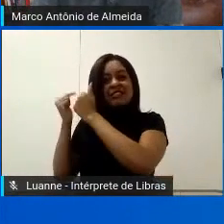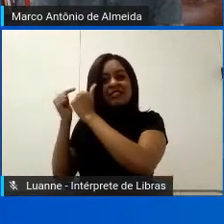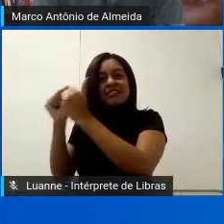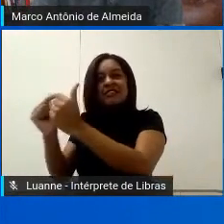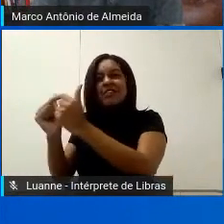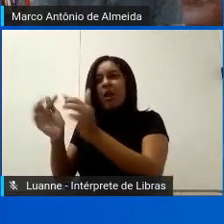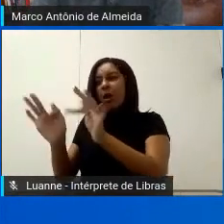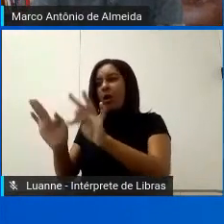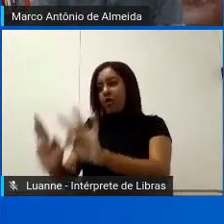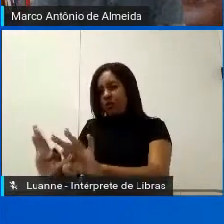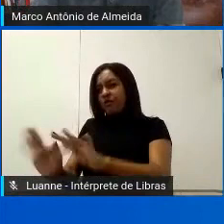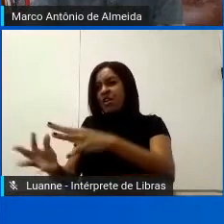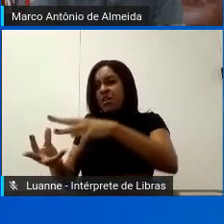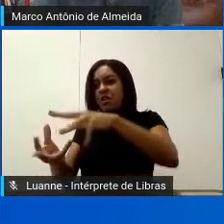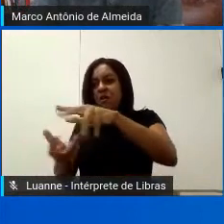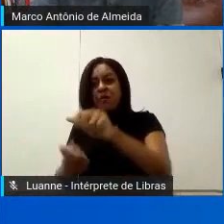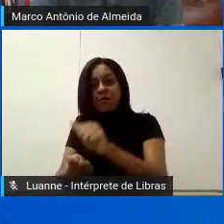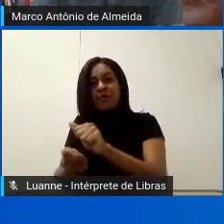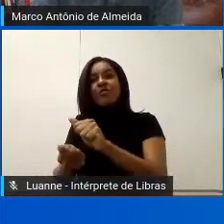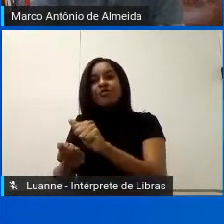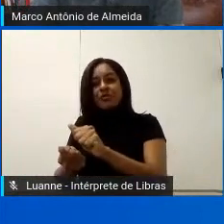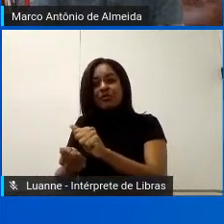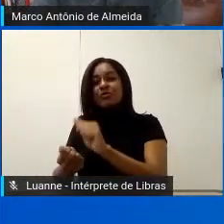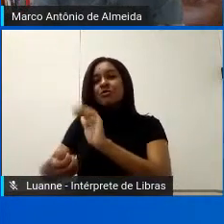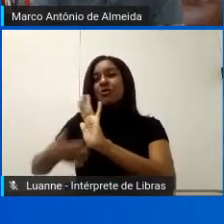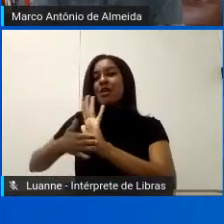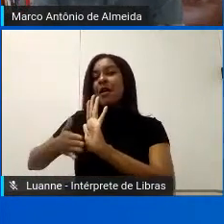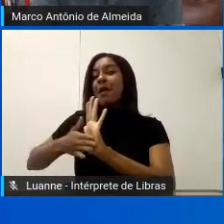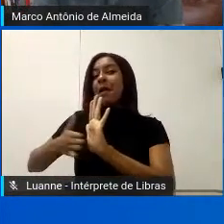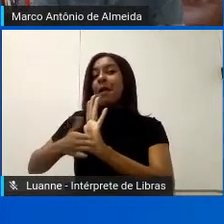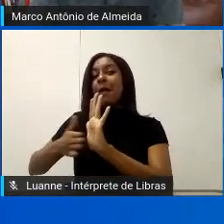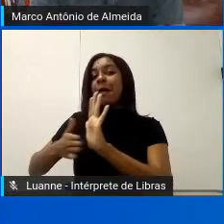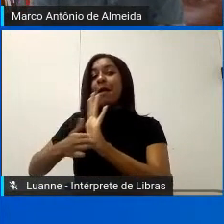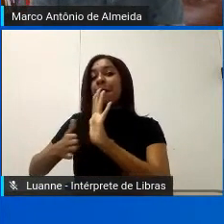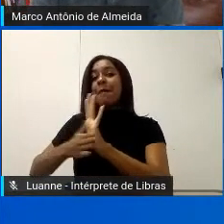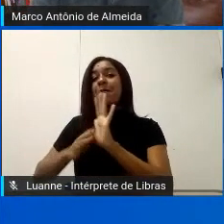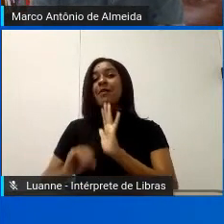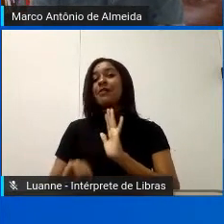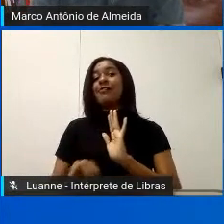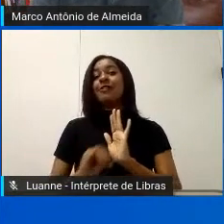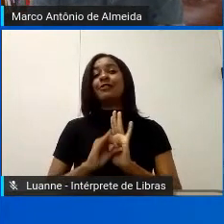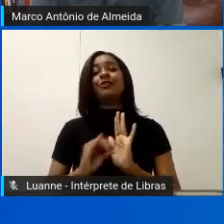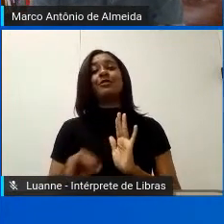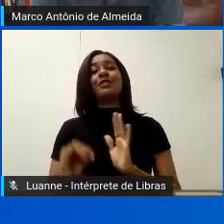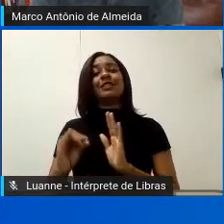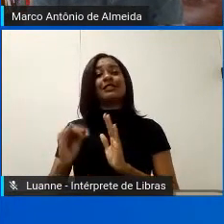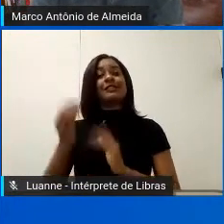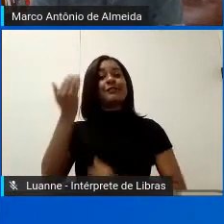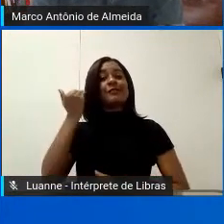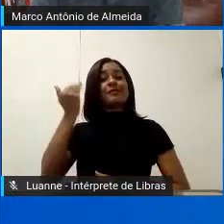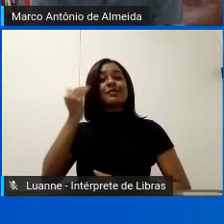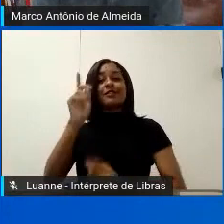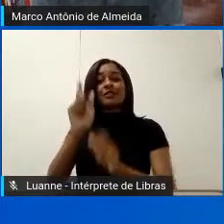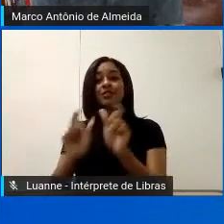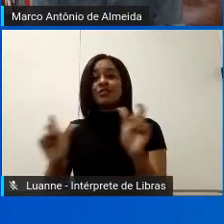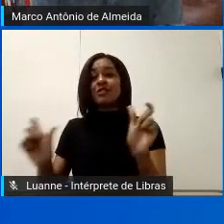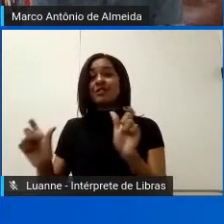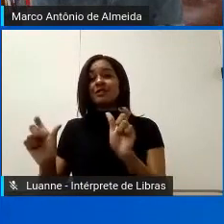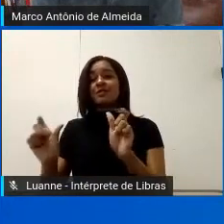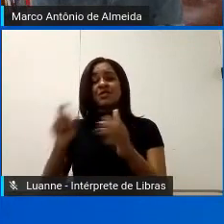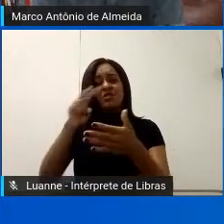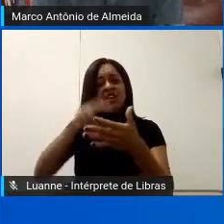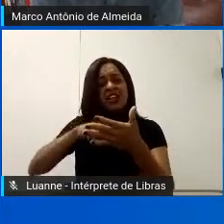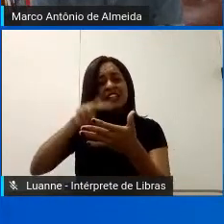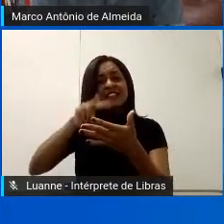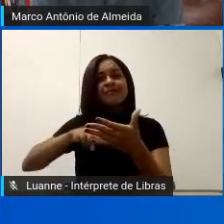o final dos tempos né em prol de uma idealização de um passado onde as pessoas eram leitoras eram críticas